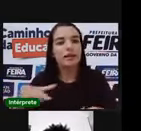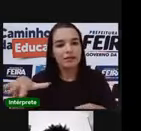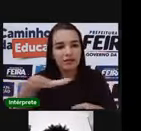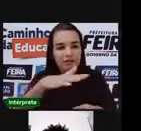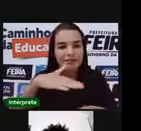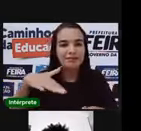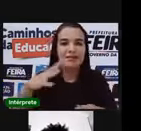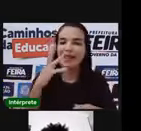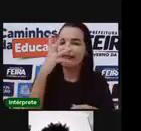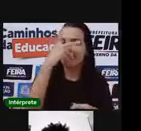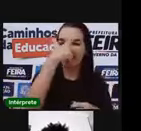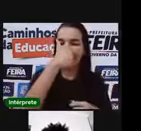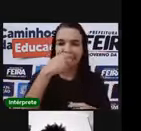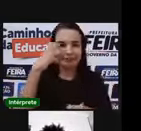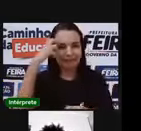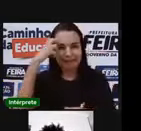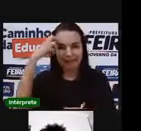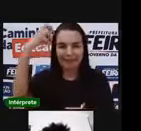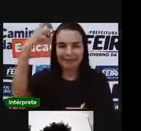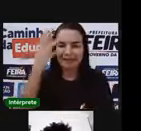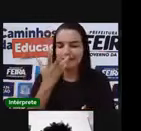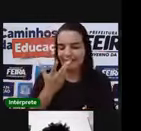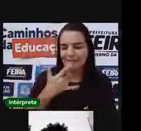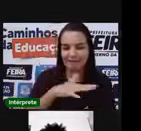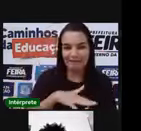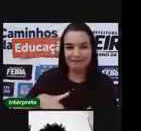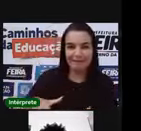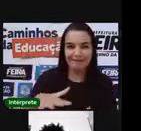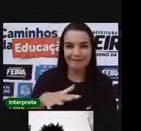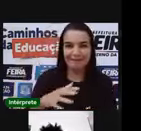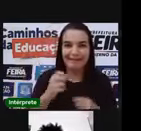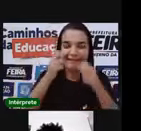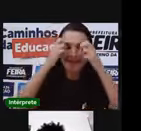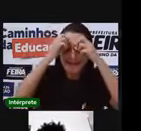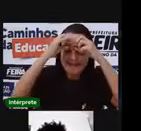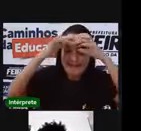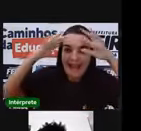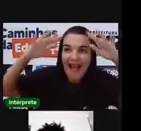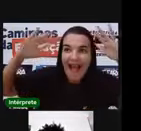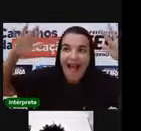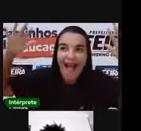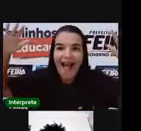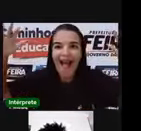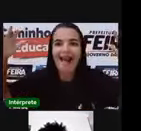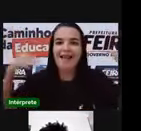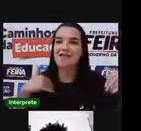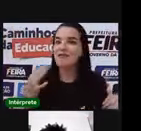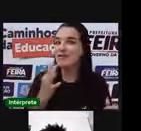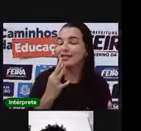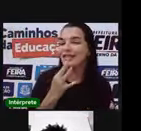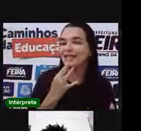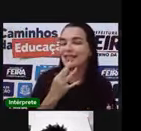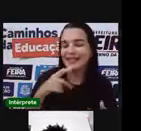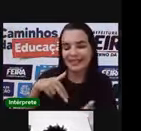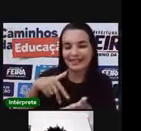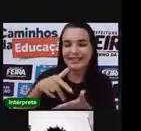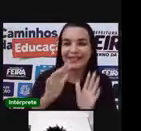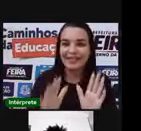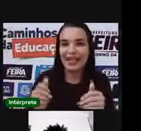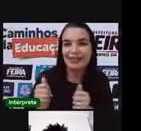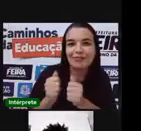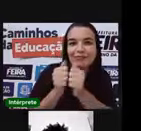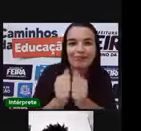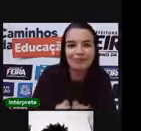bonita, inteligente, criativa, não é, que eu sei, que eu conheço, que eu ando por aí, das escolas, não é, que